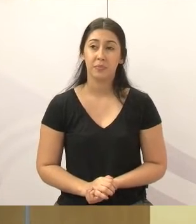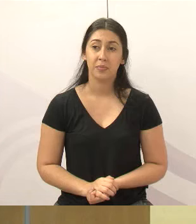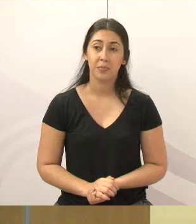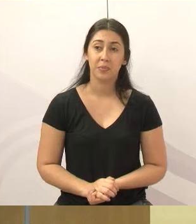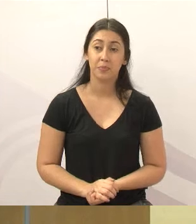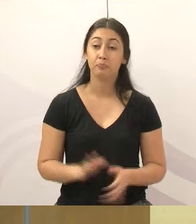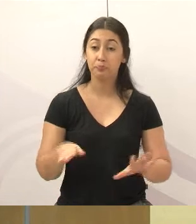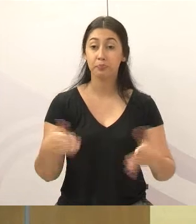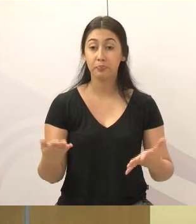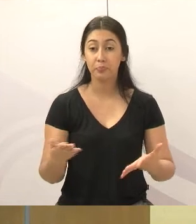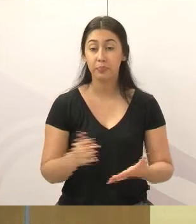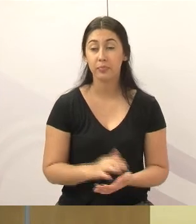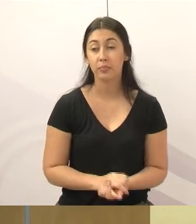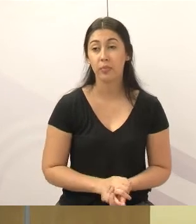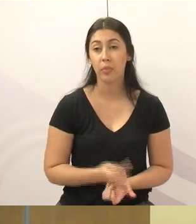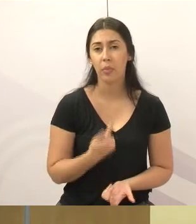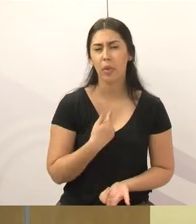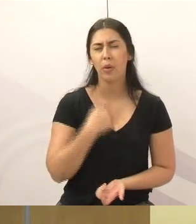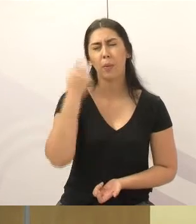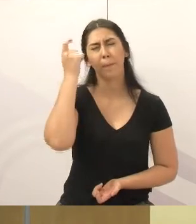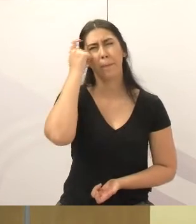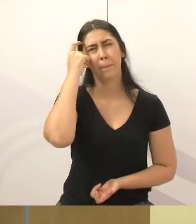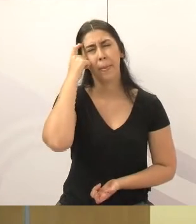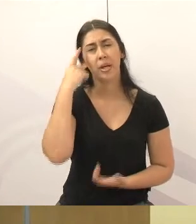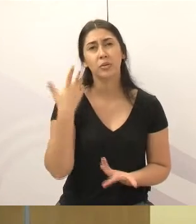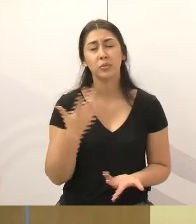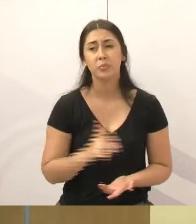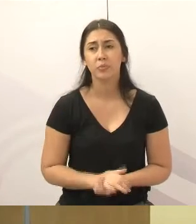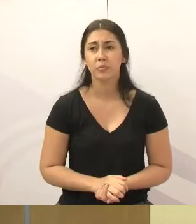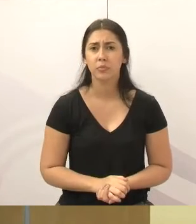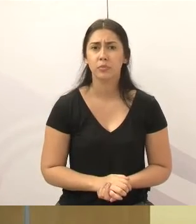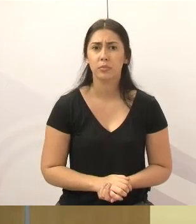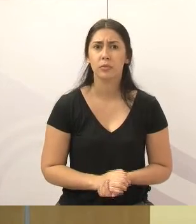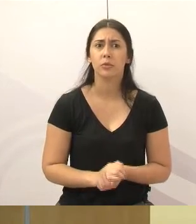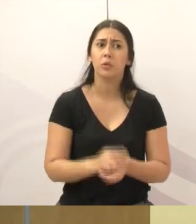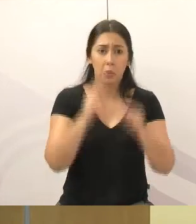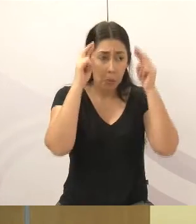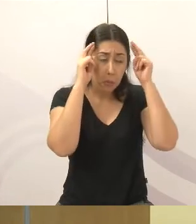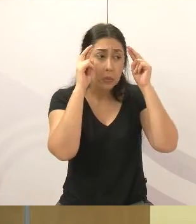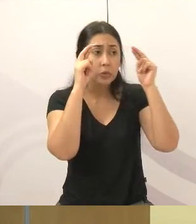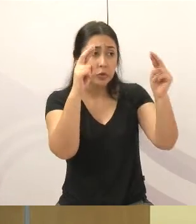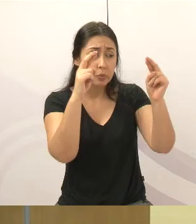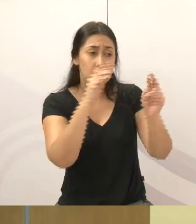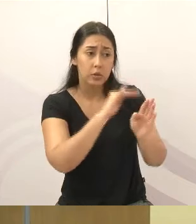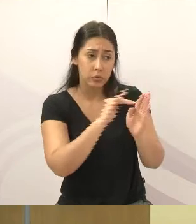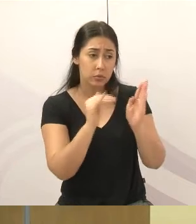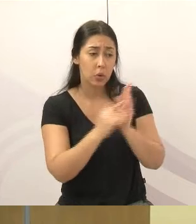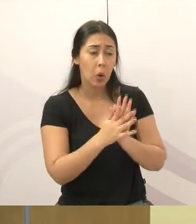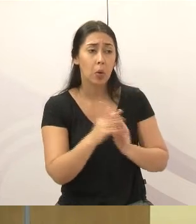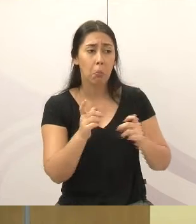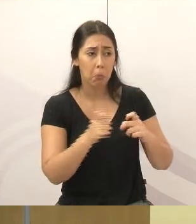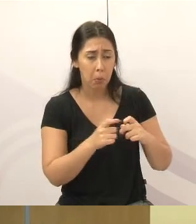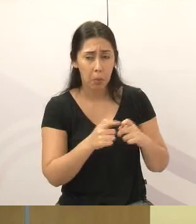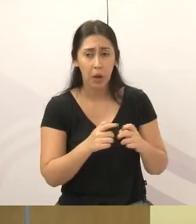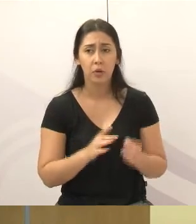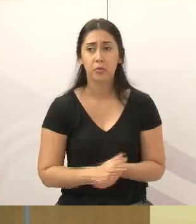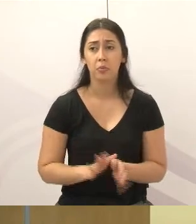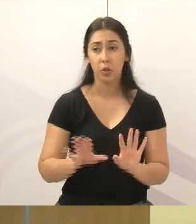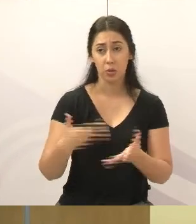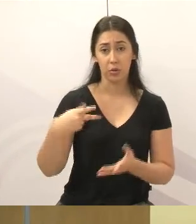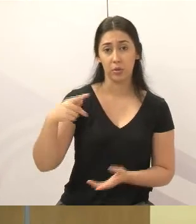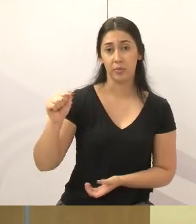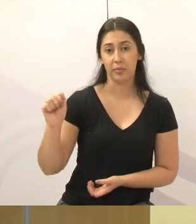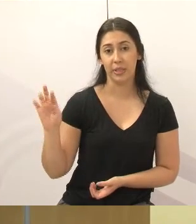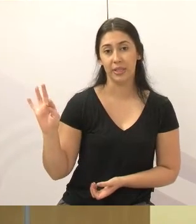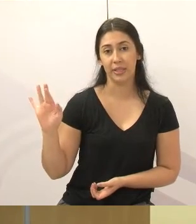E aí, eu acho que, com todo respeito aos nobres vereadores aqui que são médicos, né, quando a Patrícia